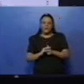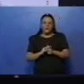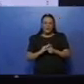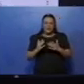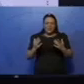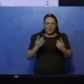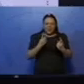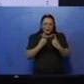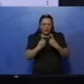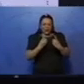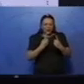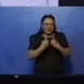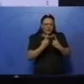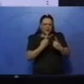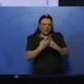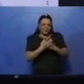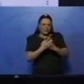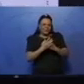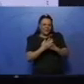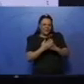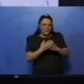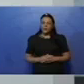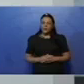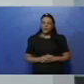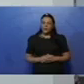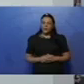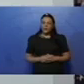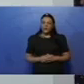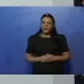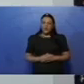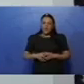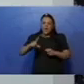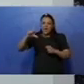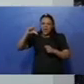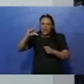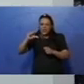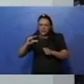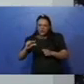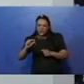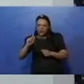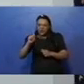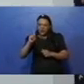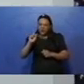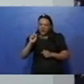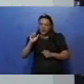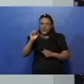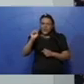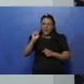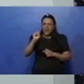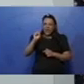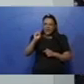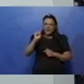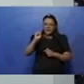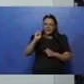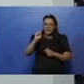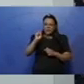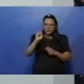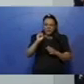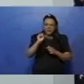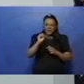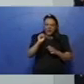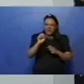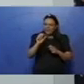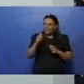acabe engolfada pela questão financeira. As reduções de emissões de carbono ali consagradas, de resto,